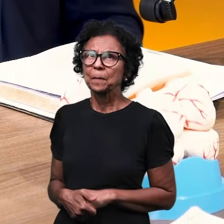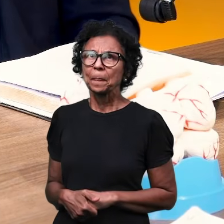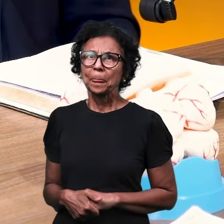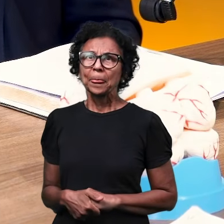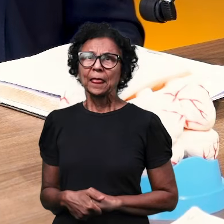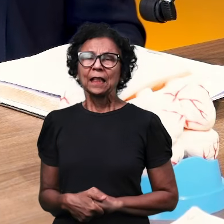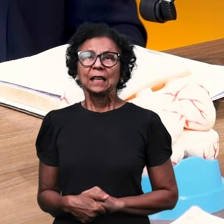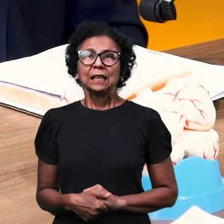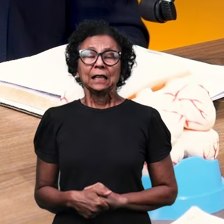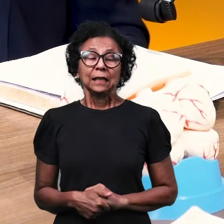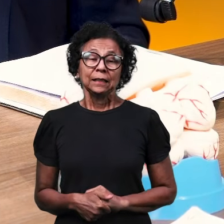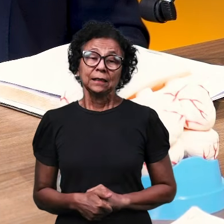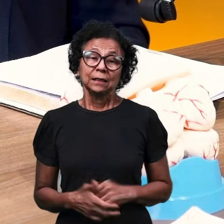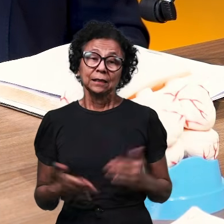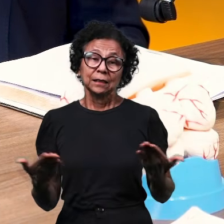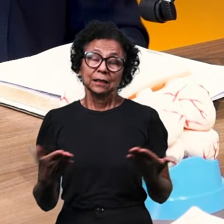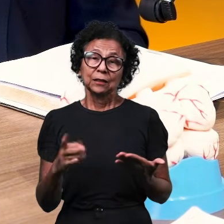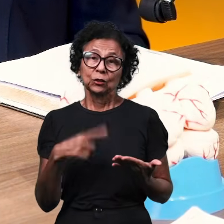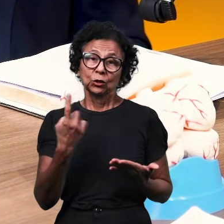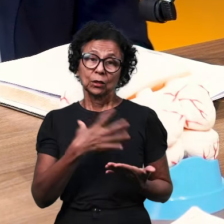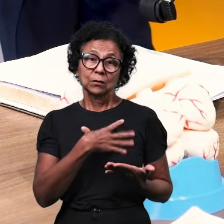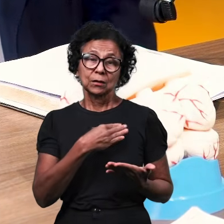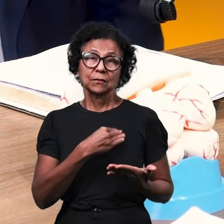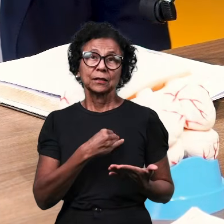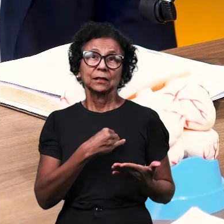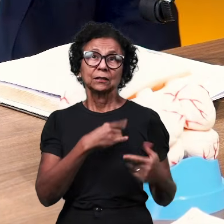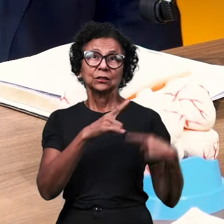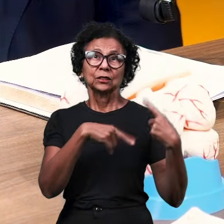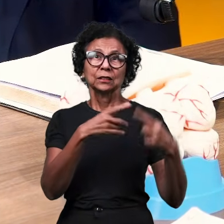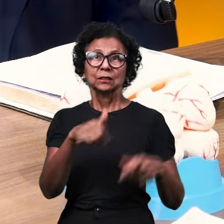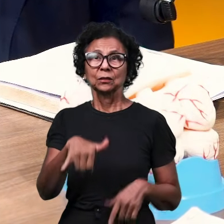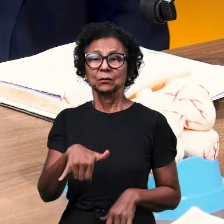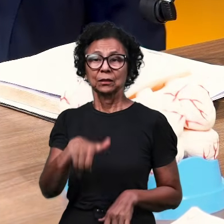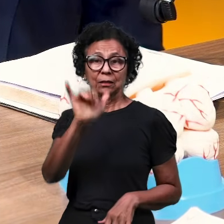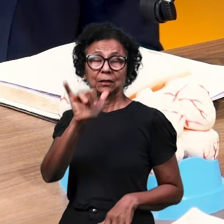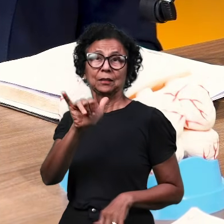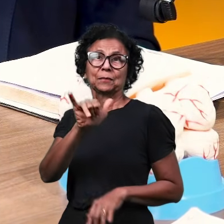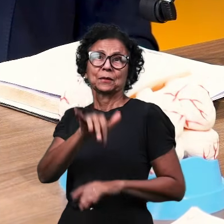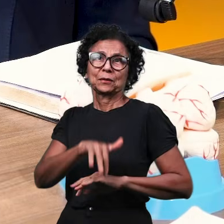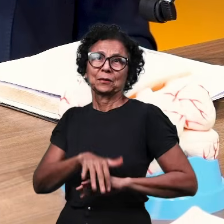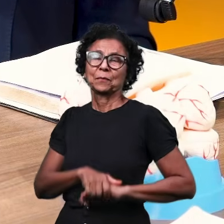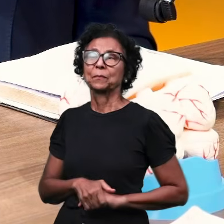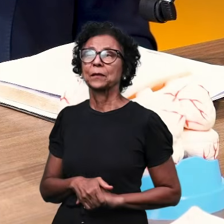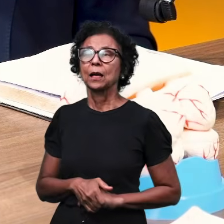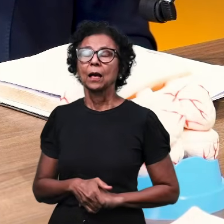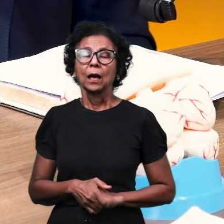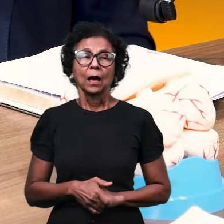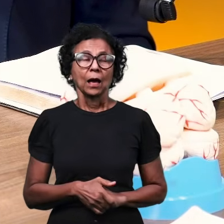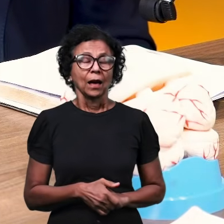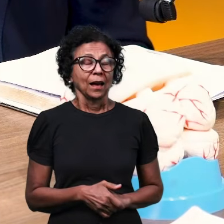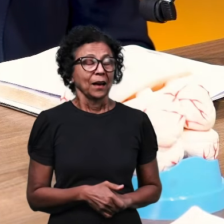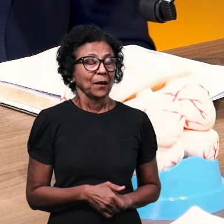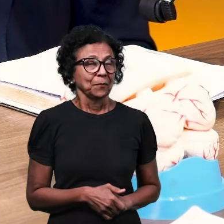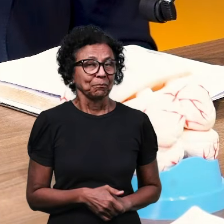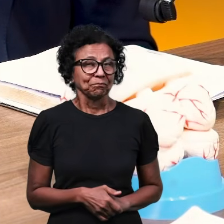filhos, geração Y, e aquela característica assim, eu vou dar para o meu filho que eu não tive.